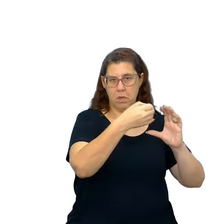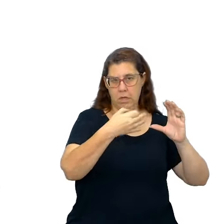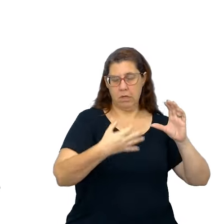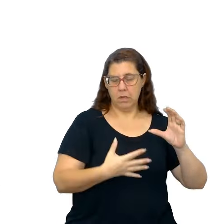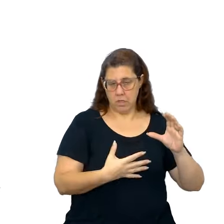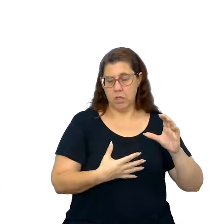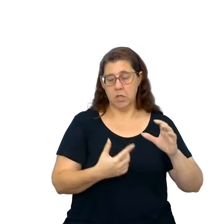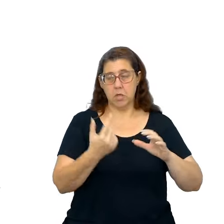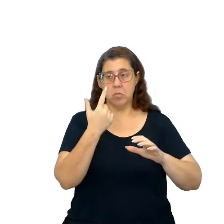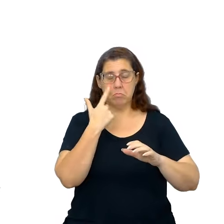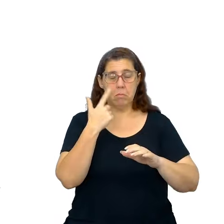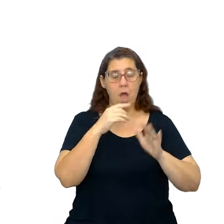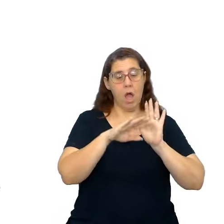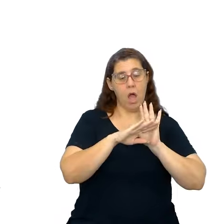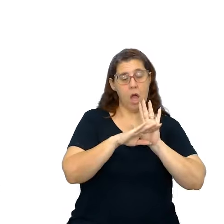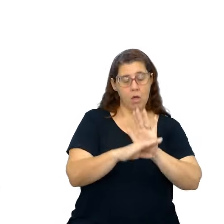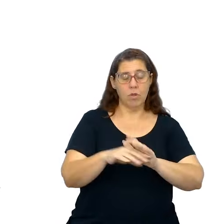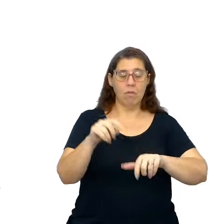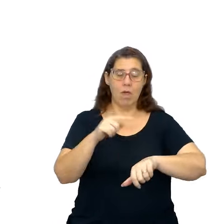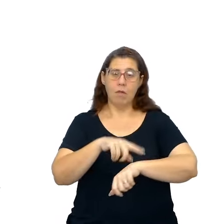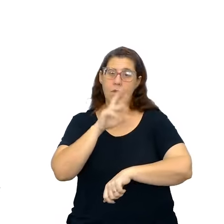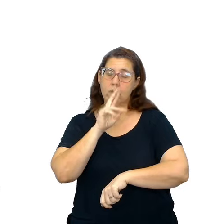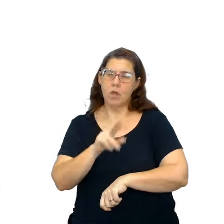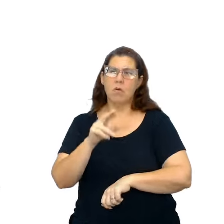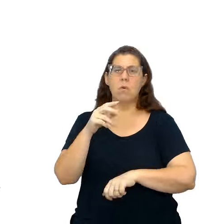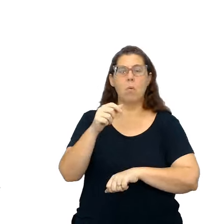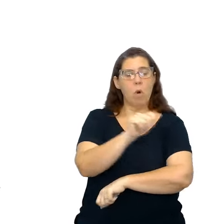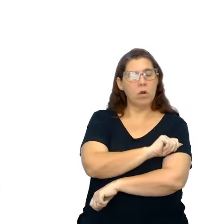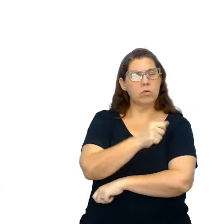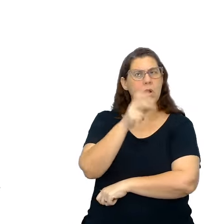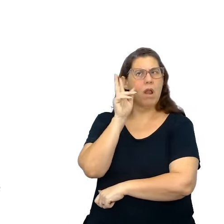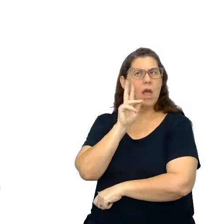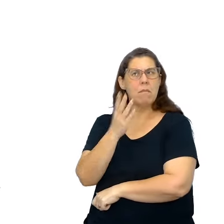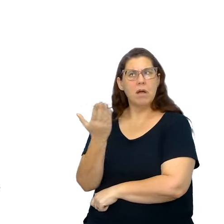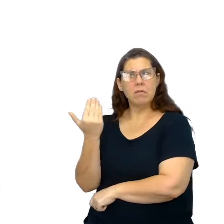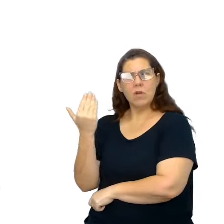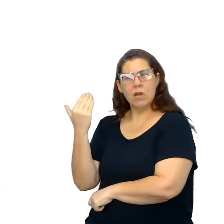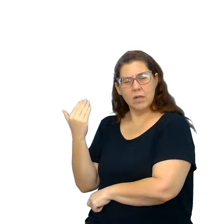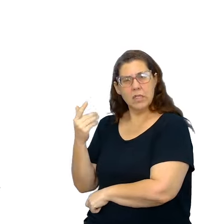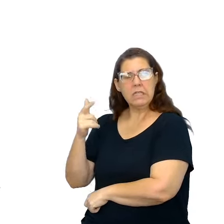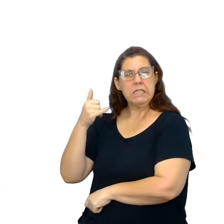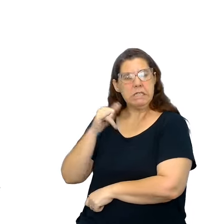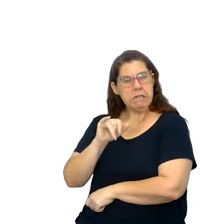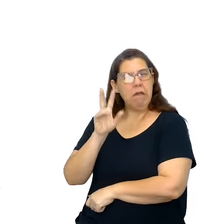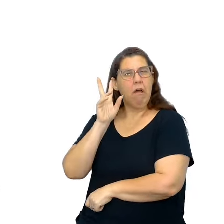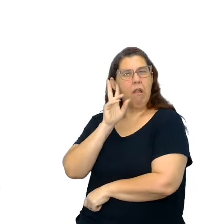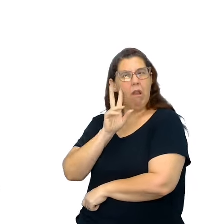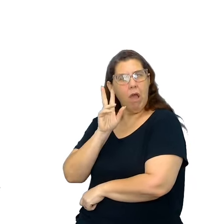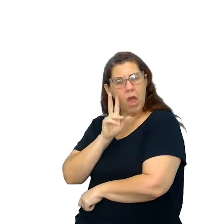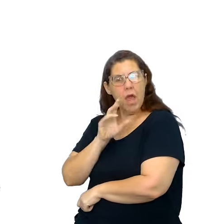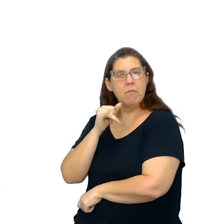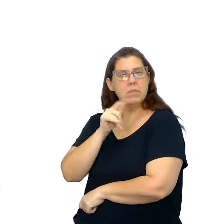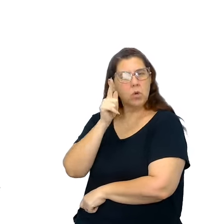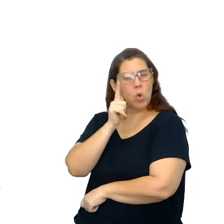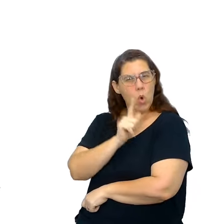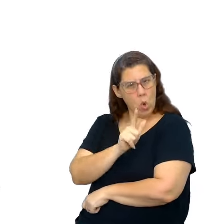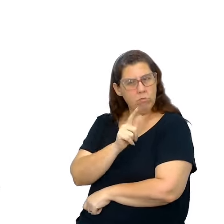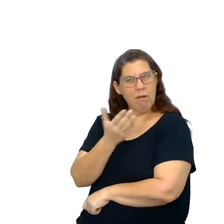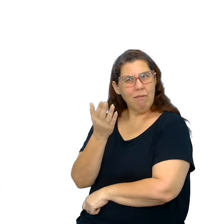suportar a atividade, então ele precisa resgatar. Se ele tem domínio, se ele